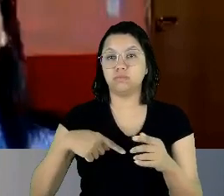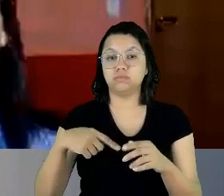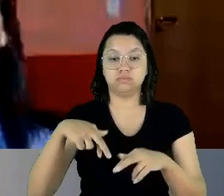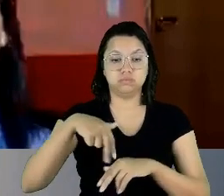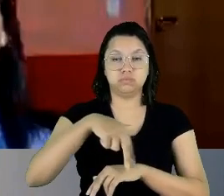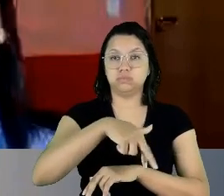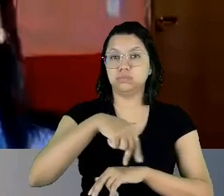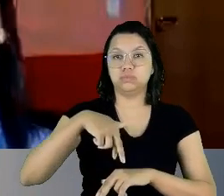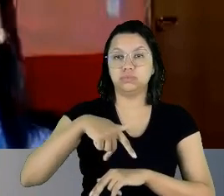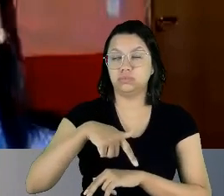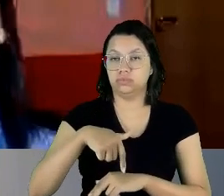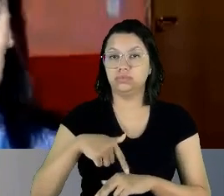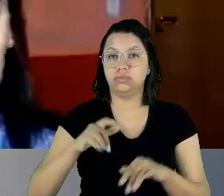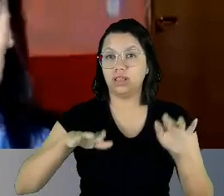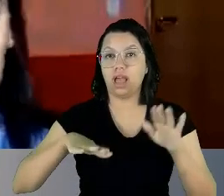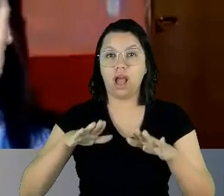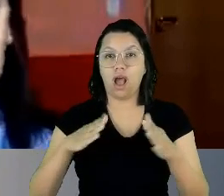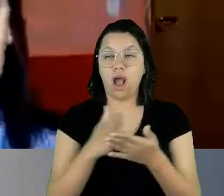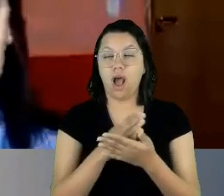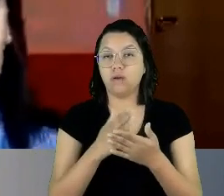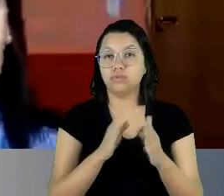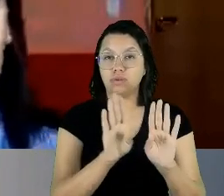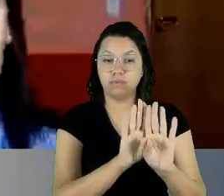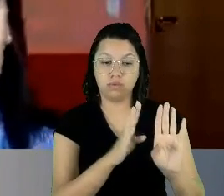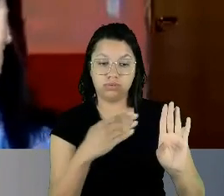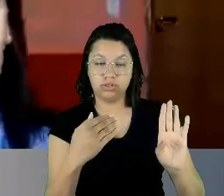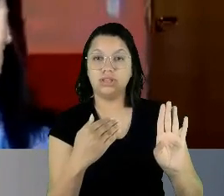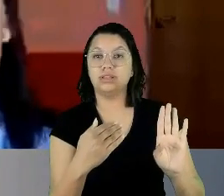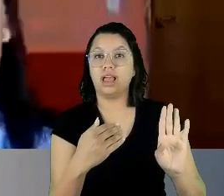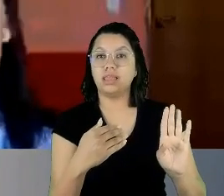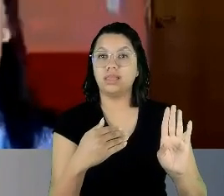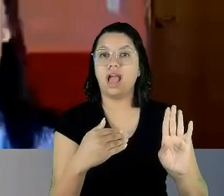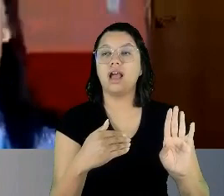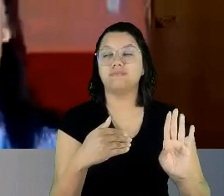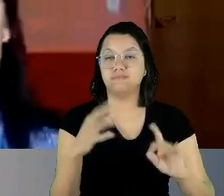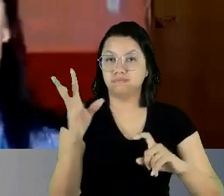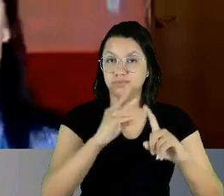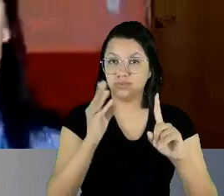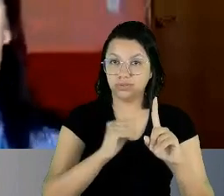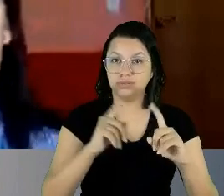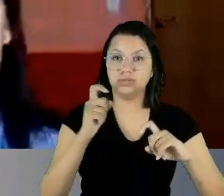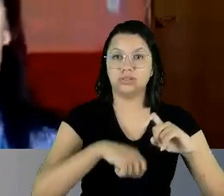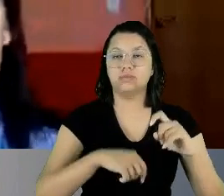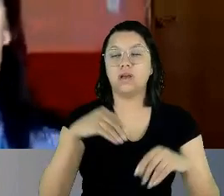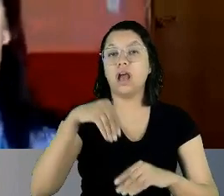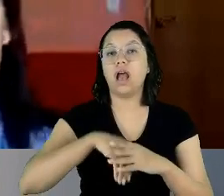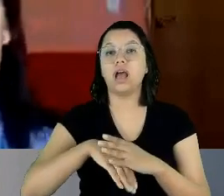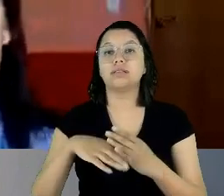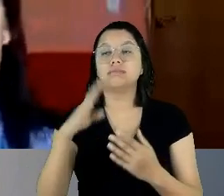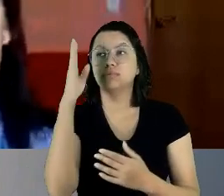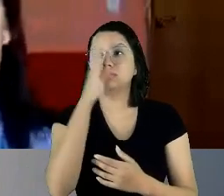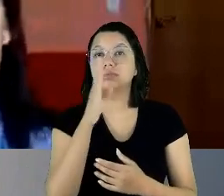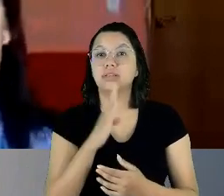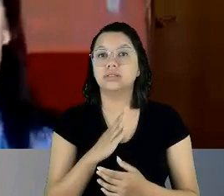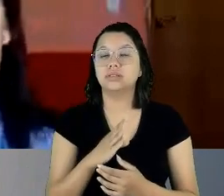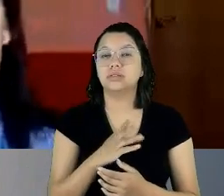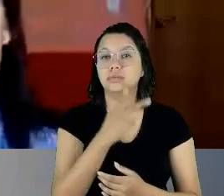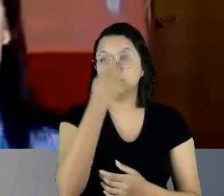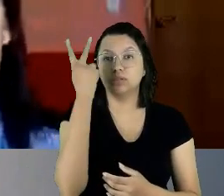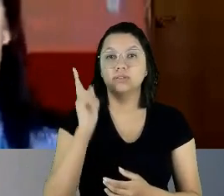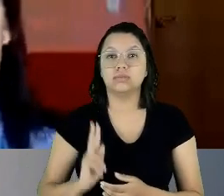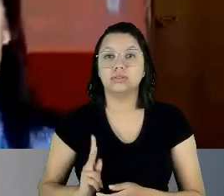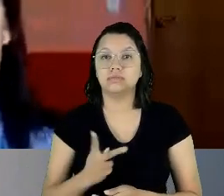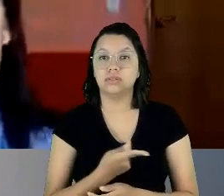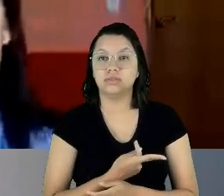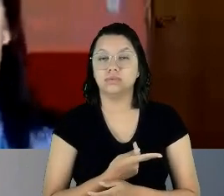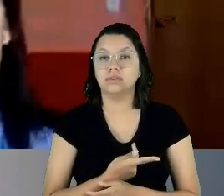alguns casos, inclusive, uma porta de entrada para uma violência ainda maior, a importunação sexual, né? Por exemplo, no Brasil, pessoas travestis têm